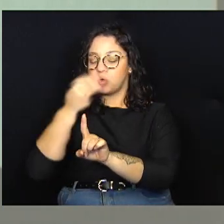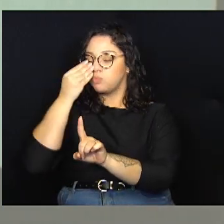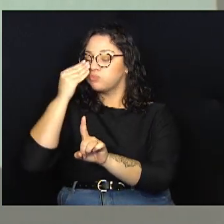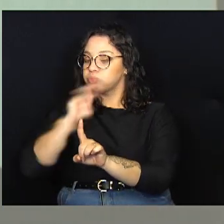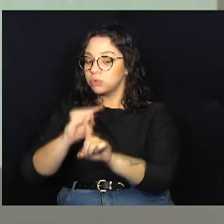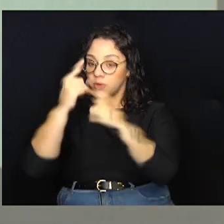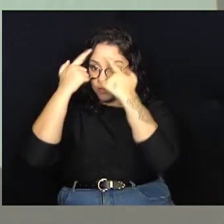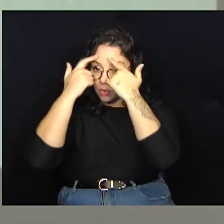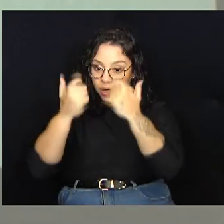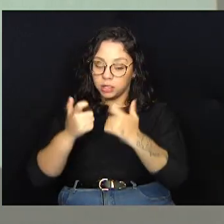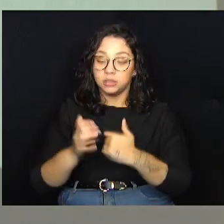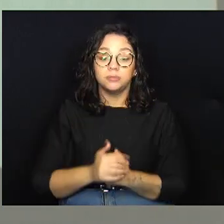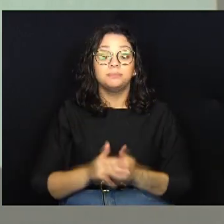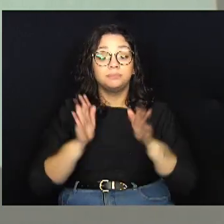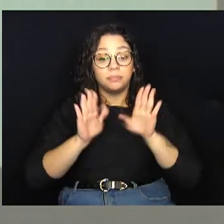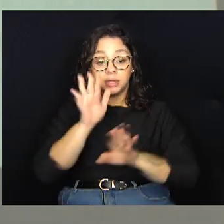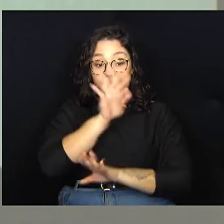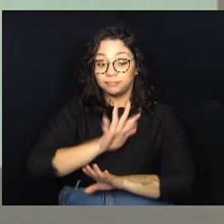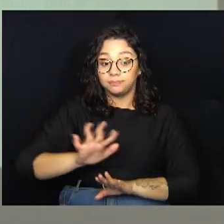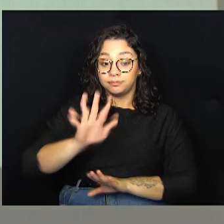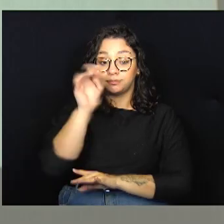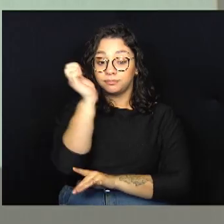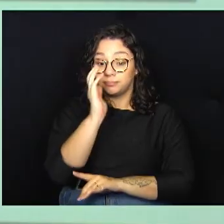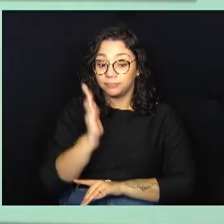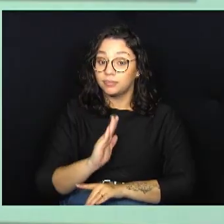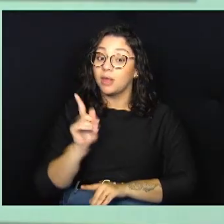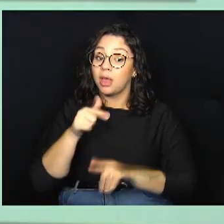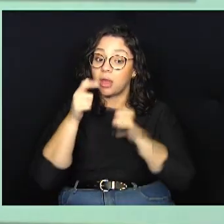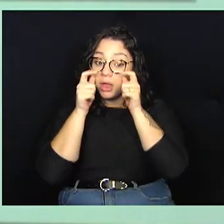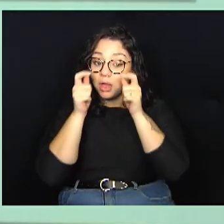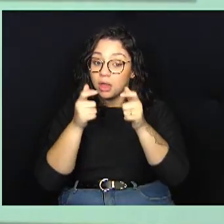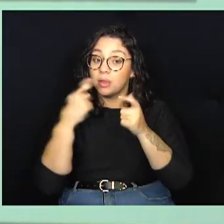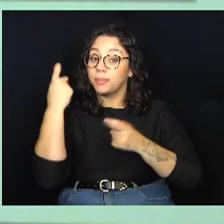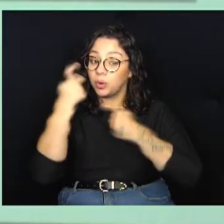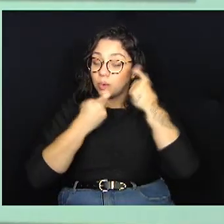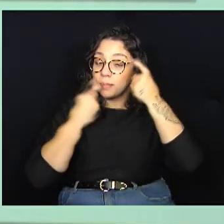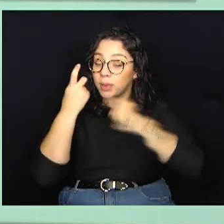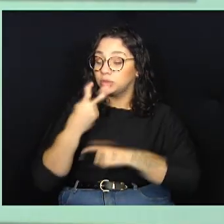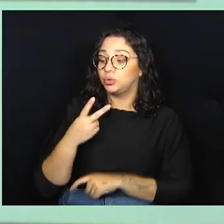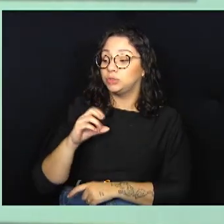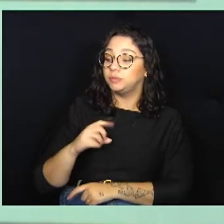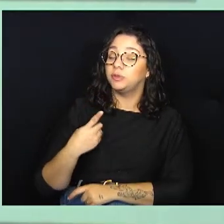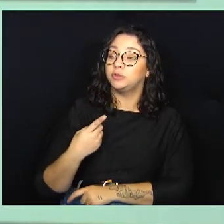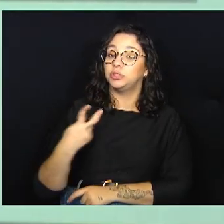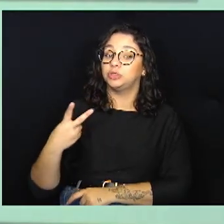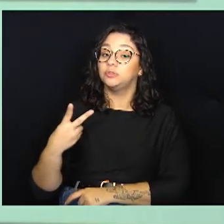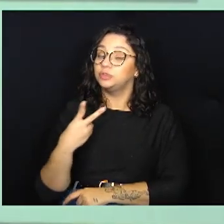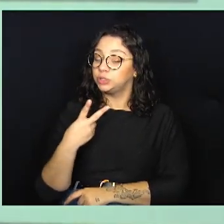o cenário nacional é igualmente alarmante. Em 2021, dos